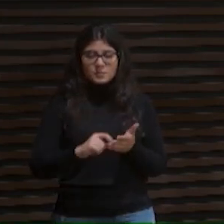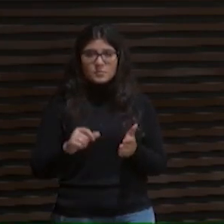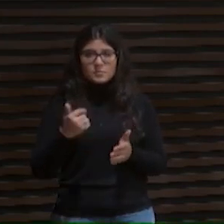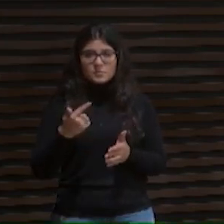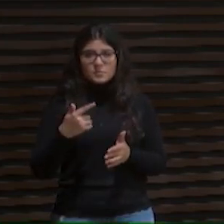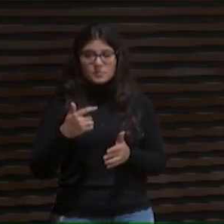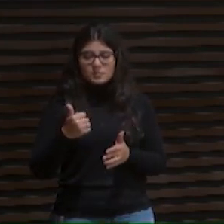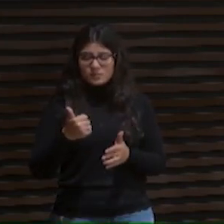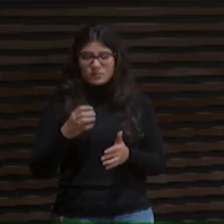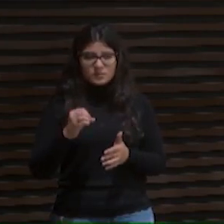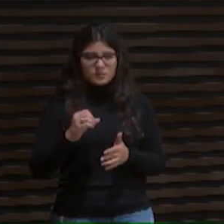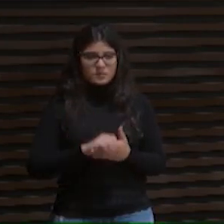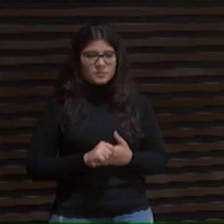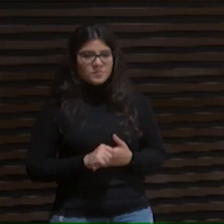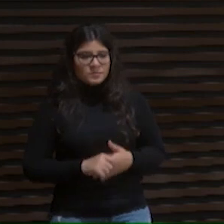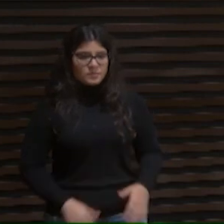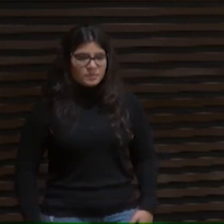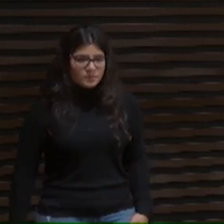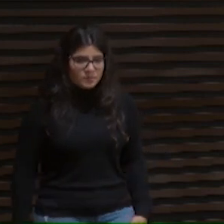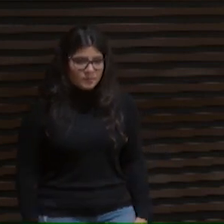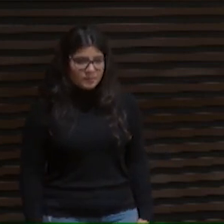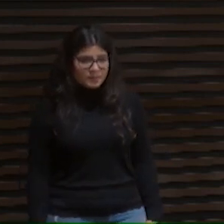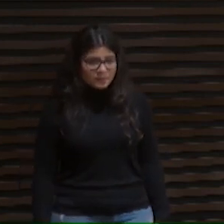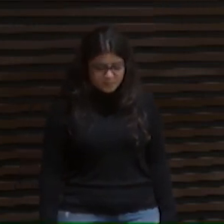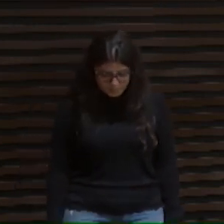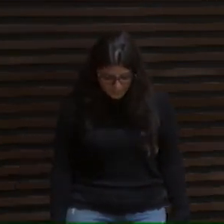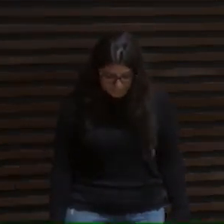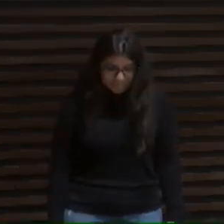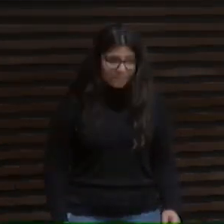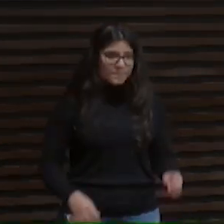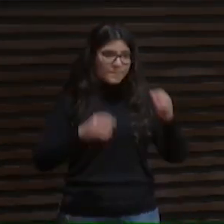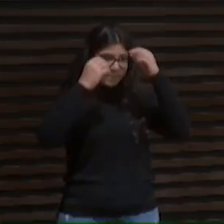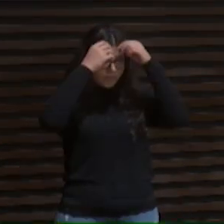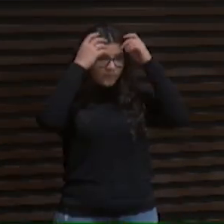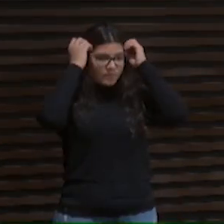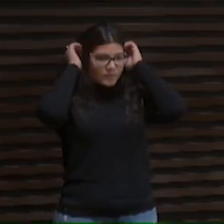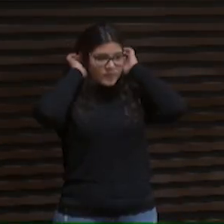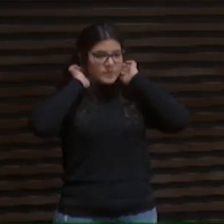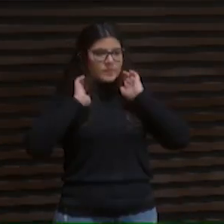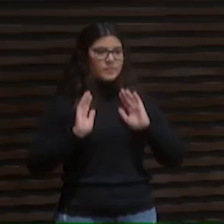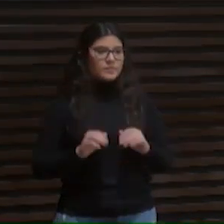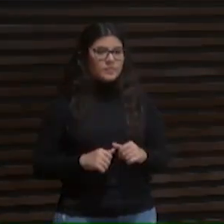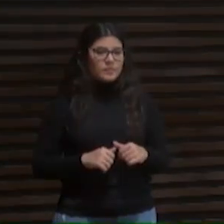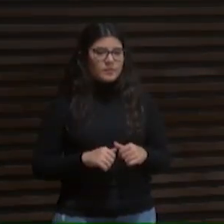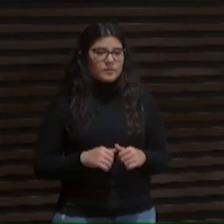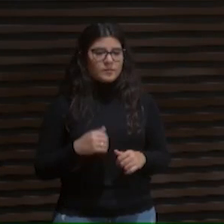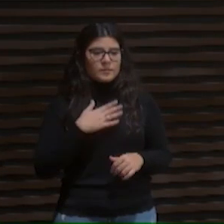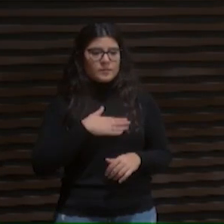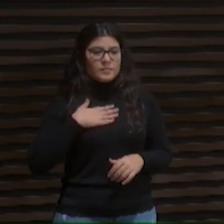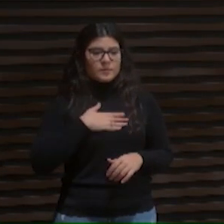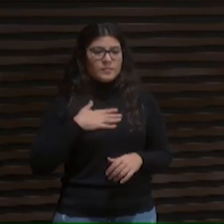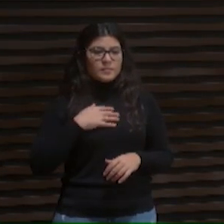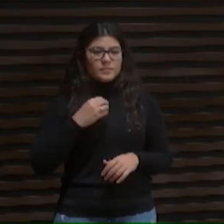Vamos ler 2 Coríntios 12:10, por favor. Pelo que sinto prazer